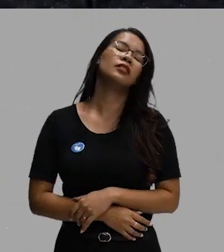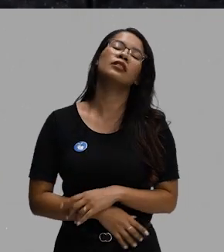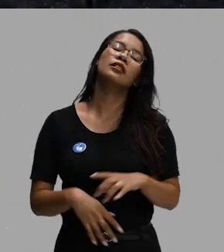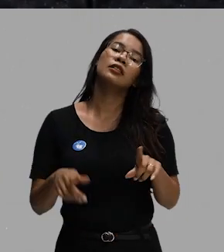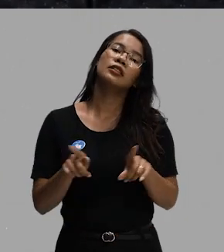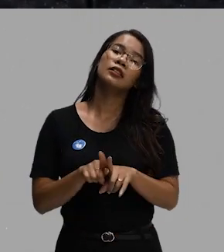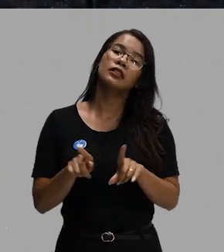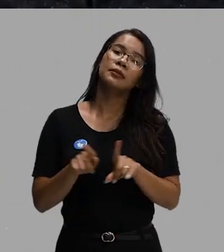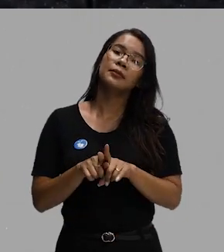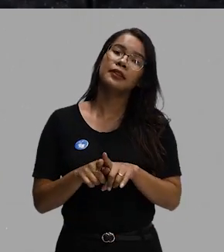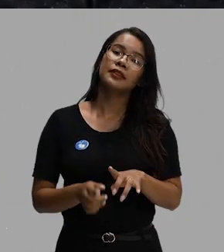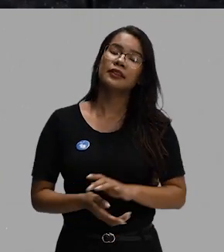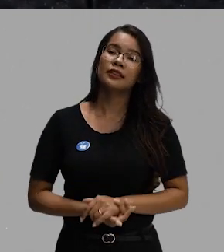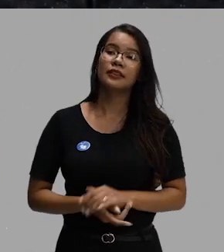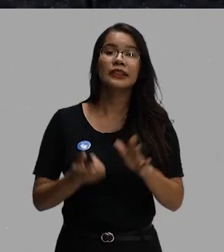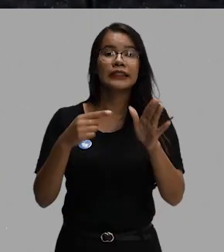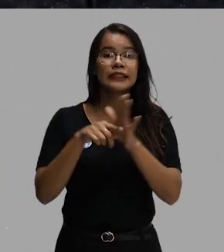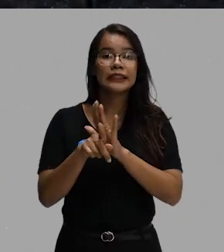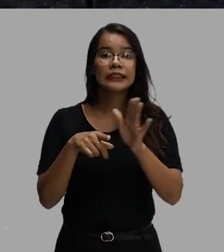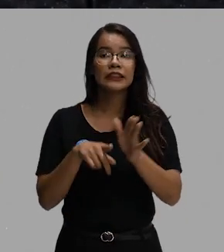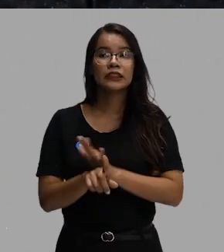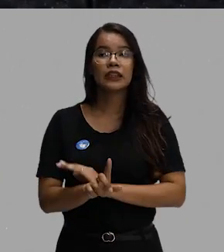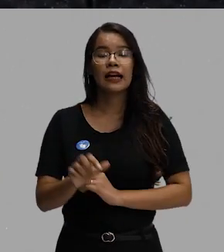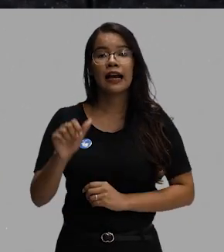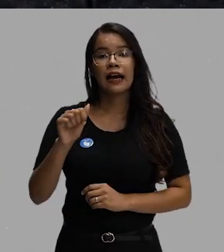questão do